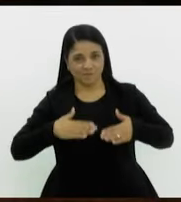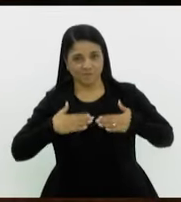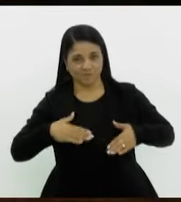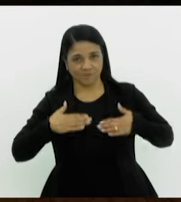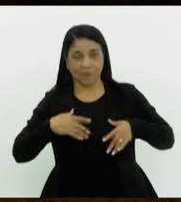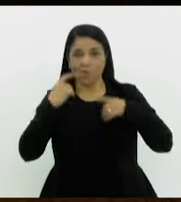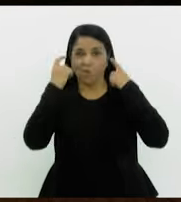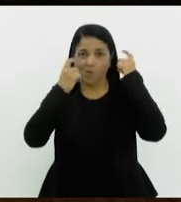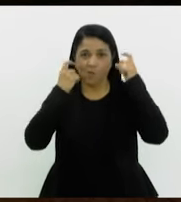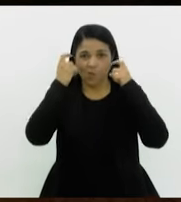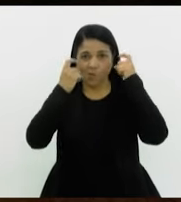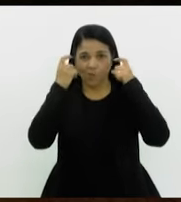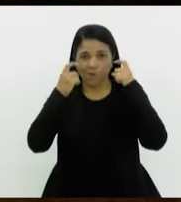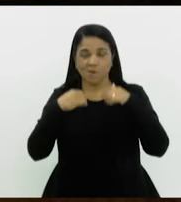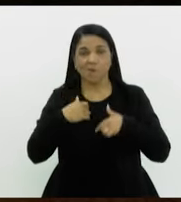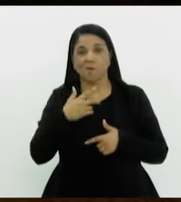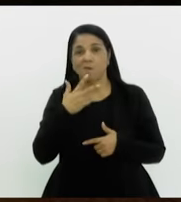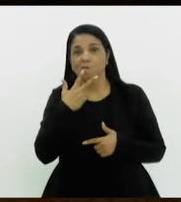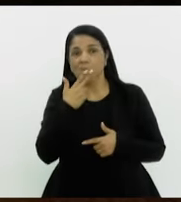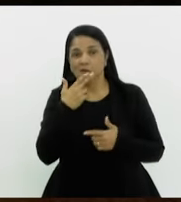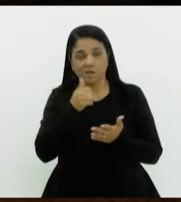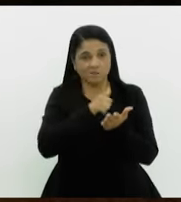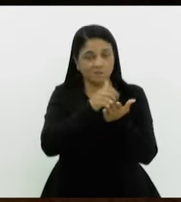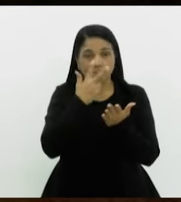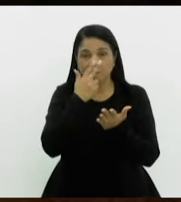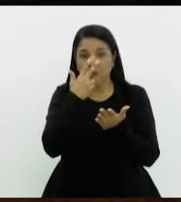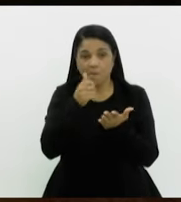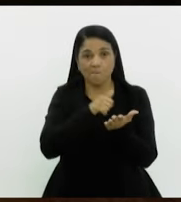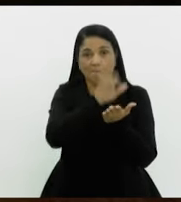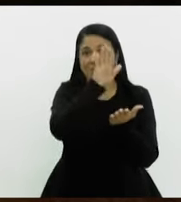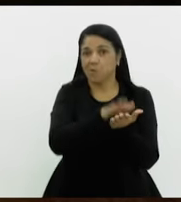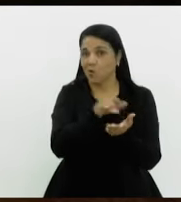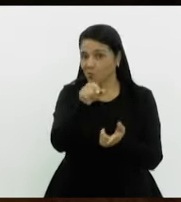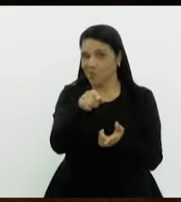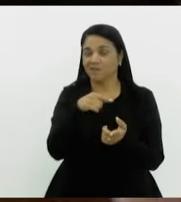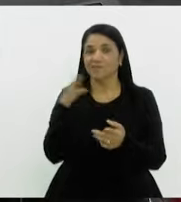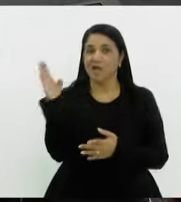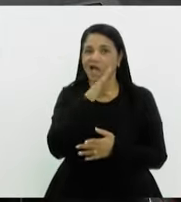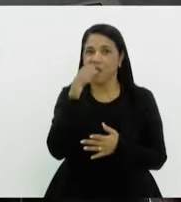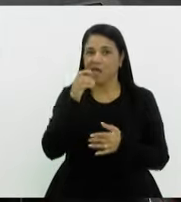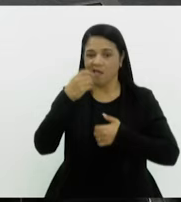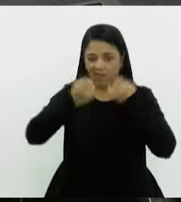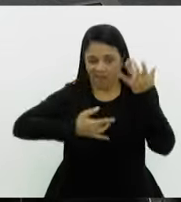estou preocupado, o senhor vai ser multado, excesso de velocidade.